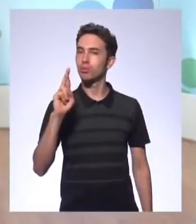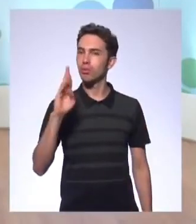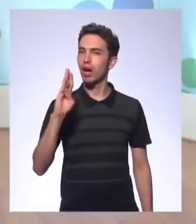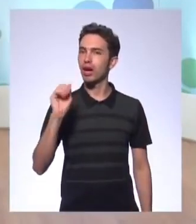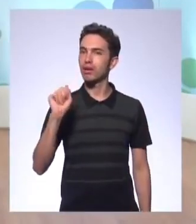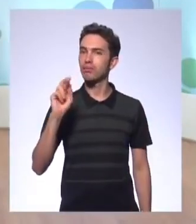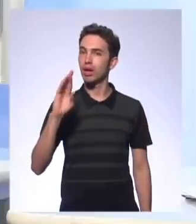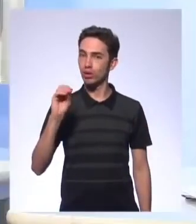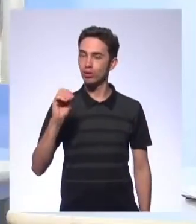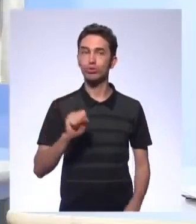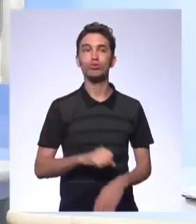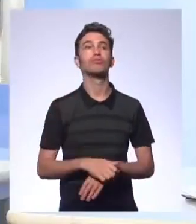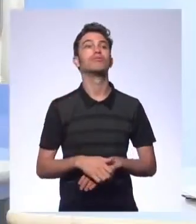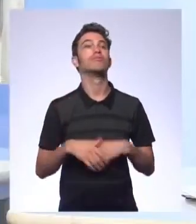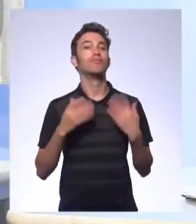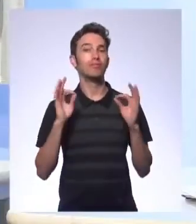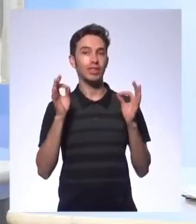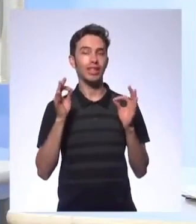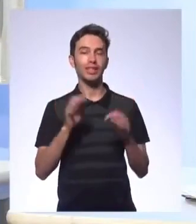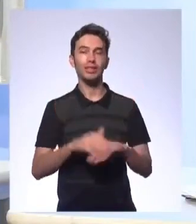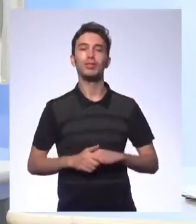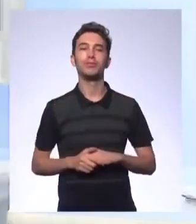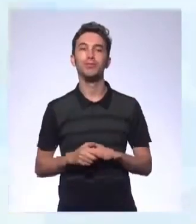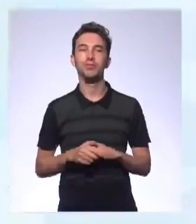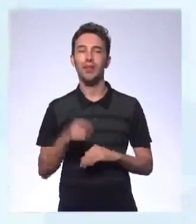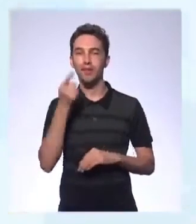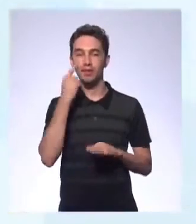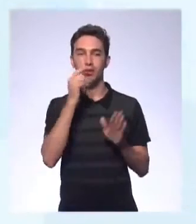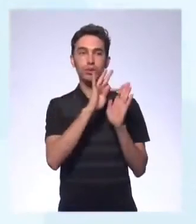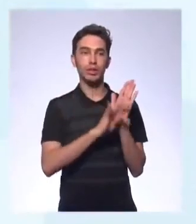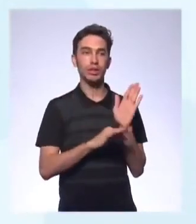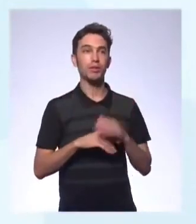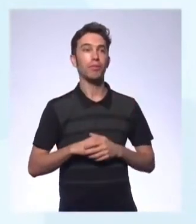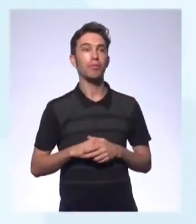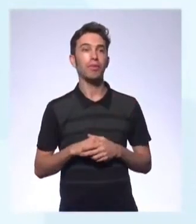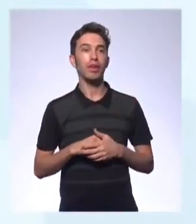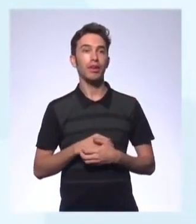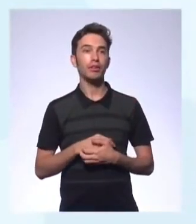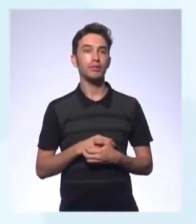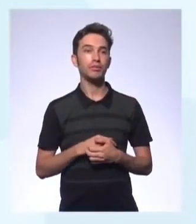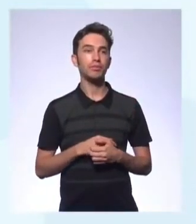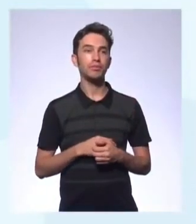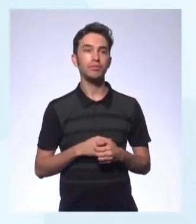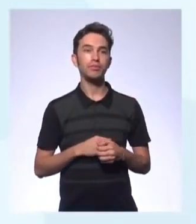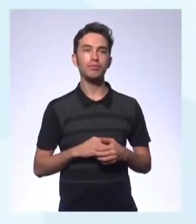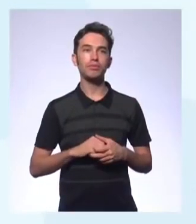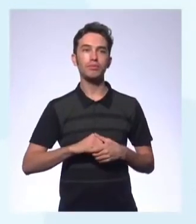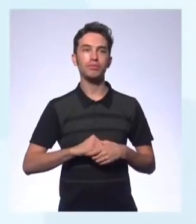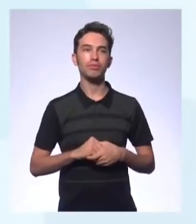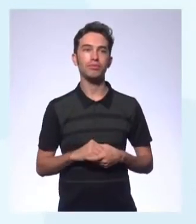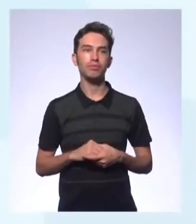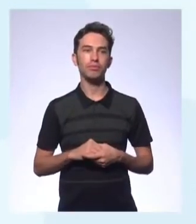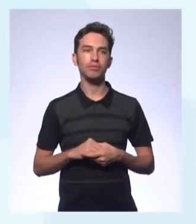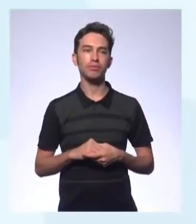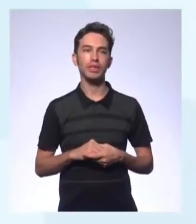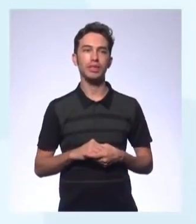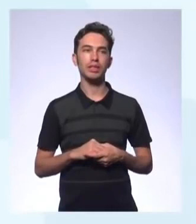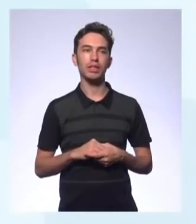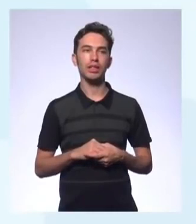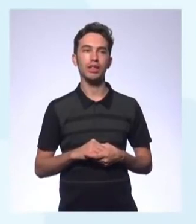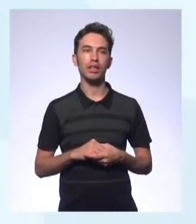bem. Entenderam? Então, vamos voltar para o texto. Olha lá. Onde que eu parei? Deixa eu ver.